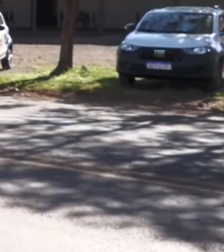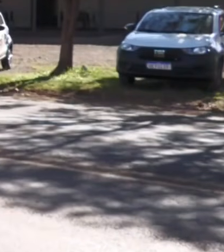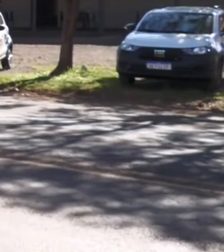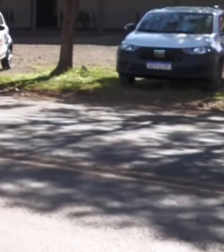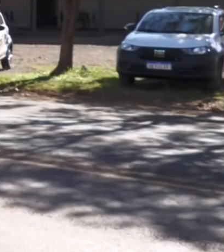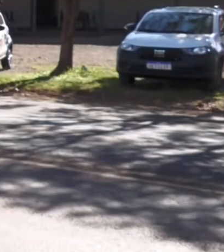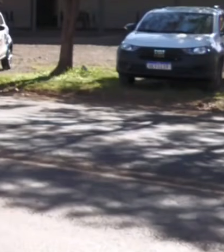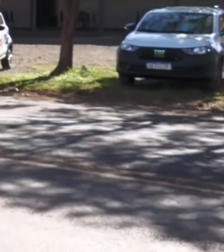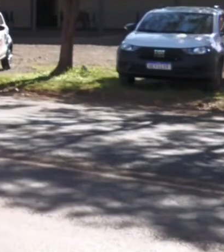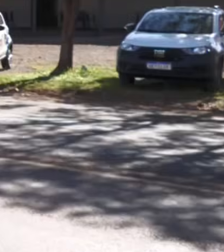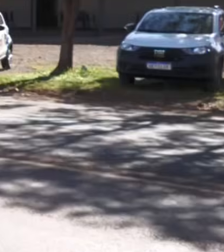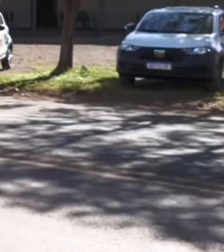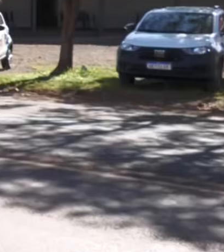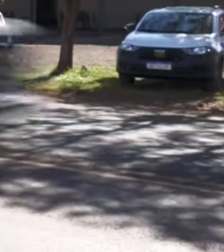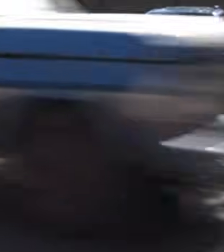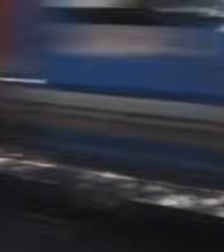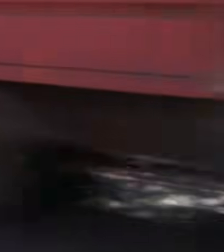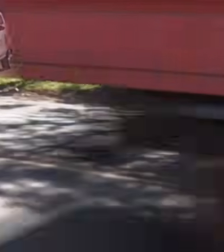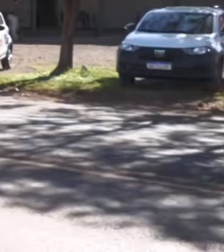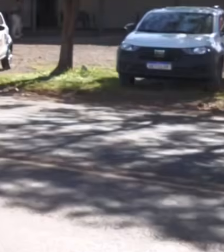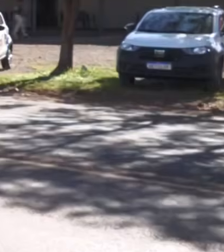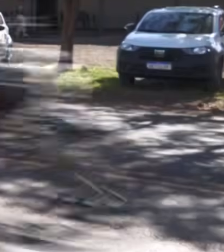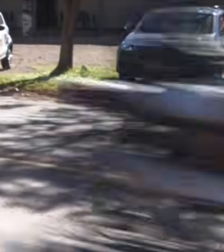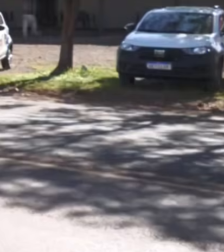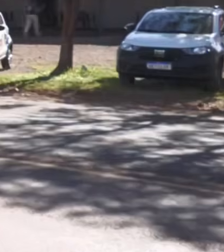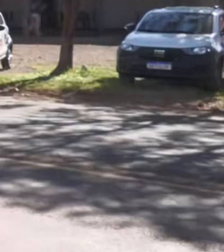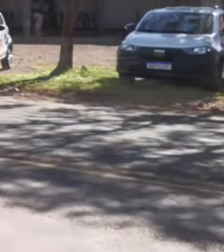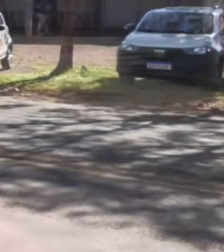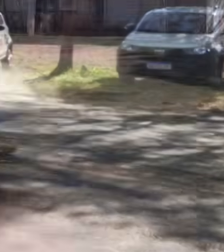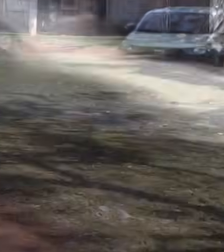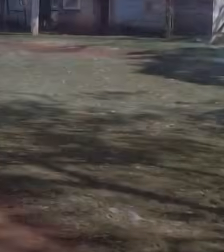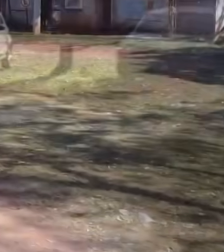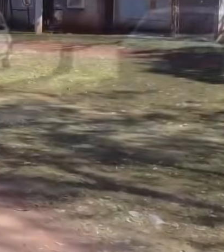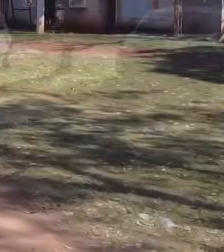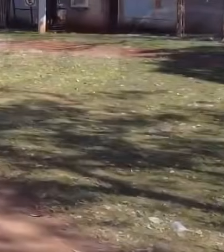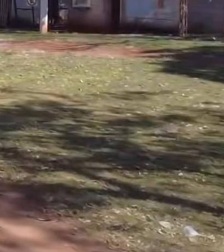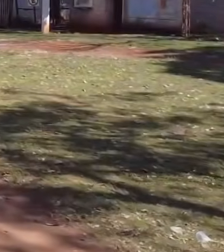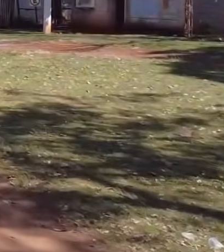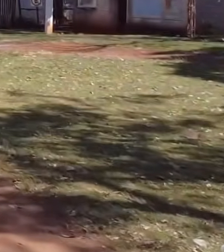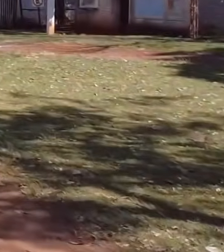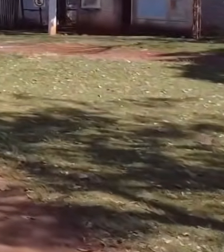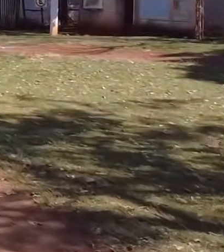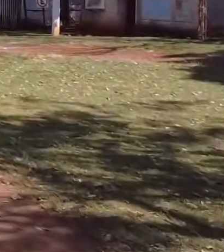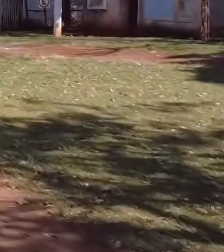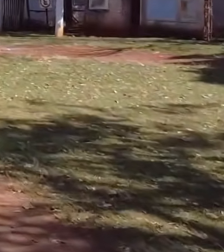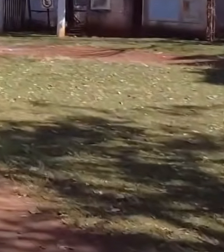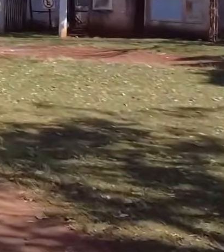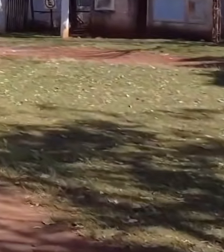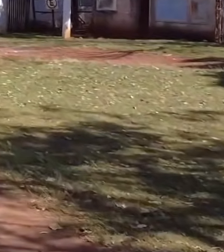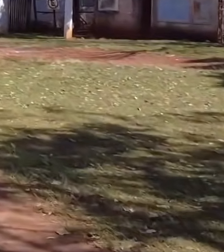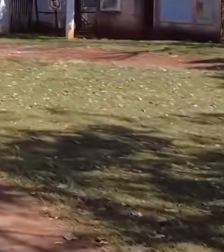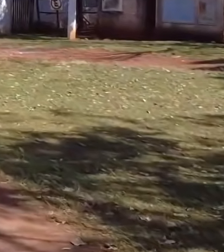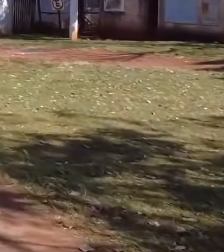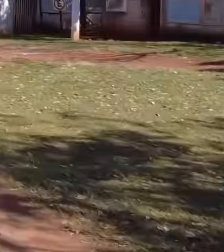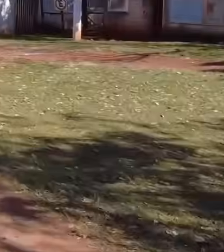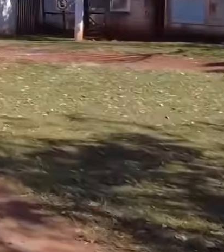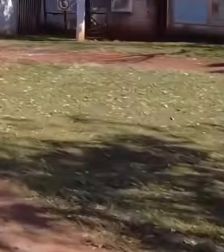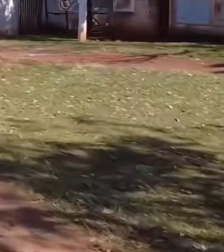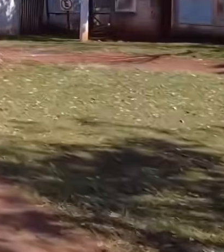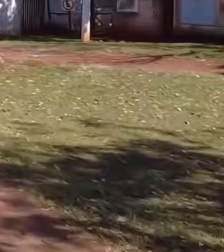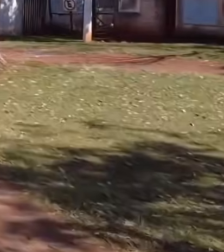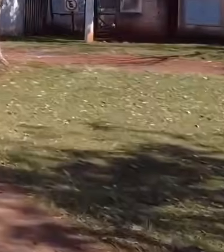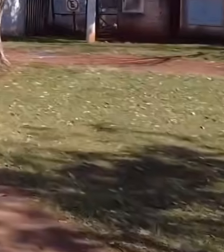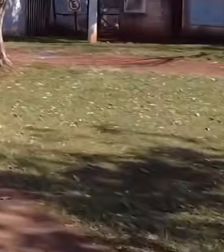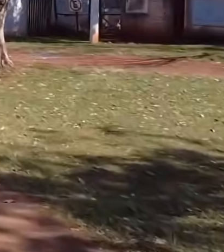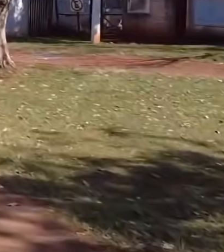Somente a venda seca no mesmo lugar ficou, como cenário da